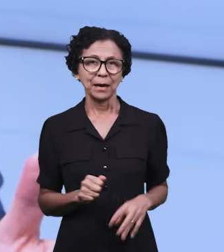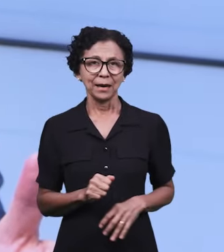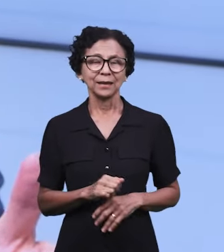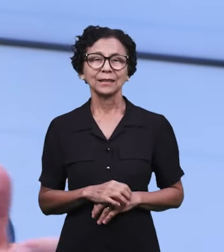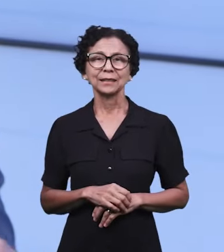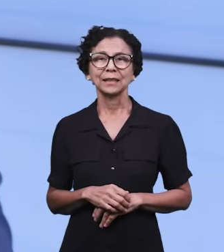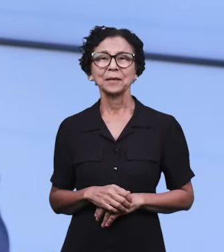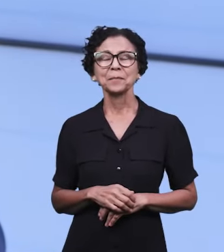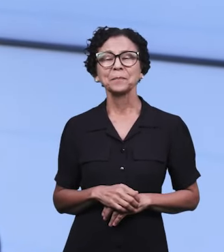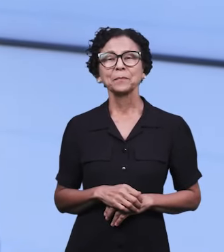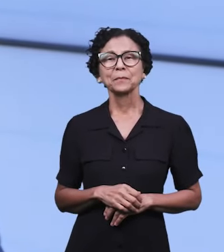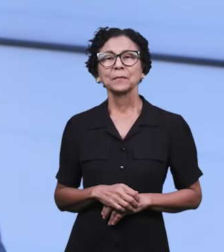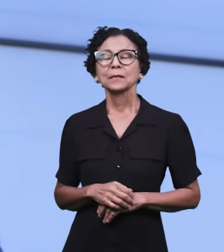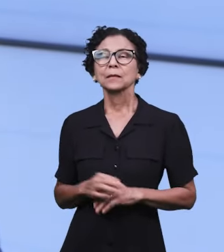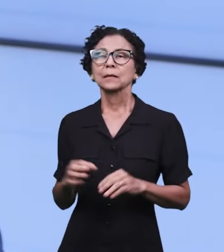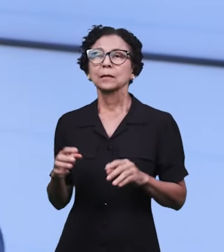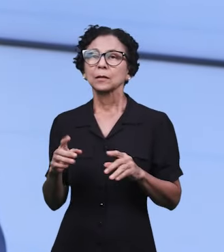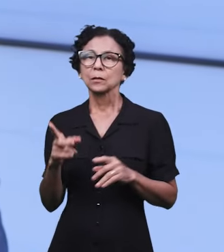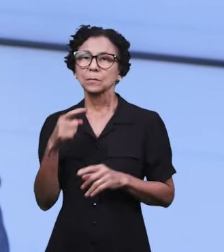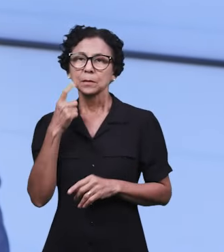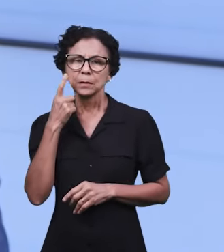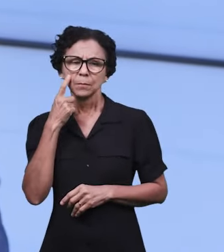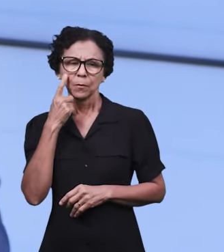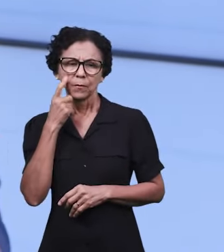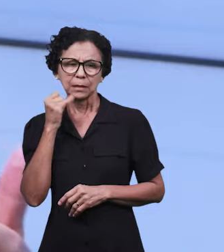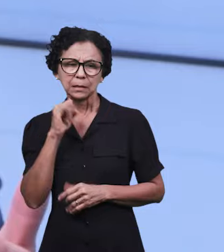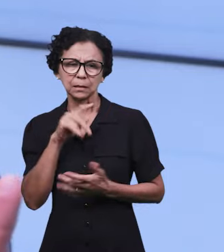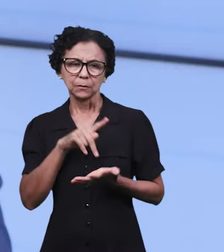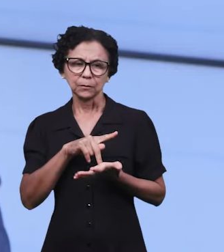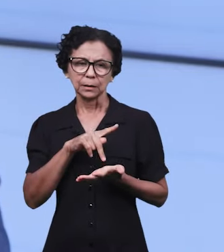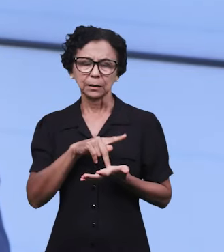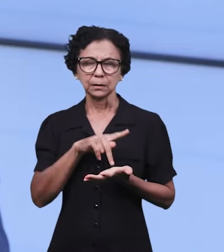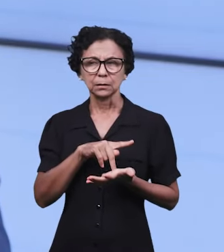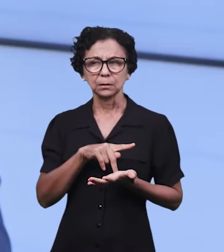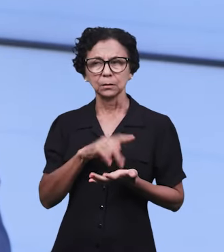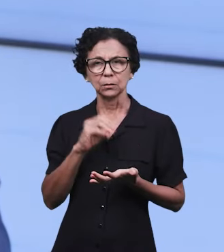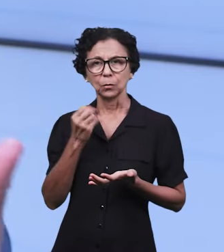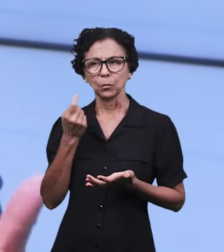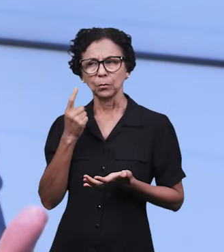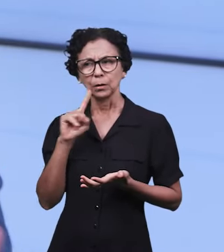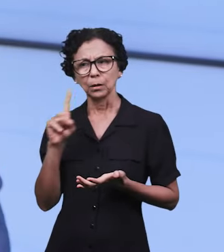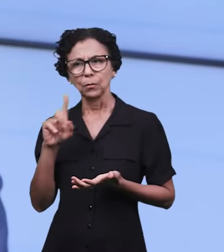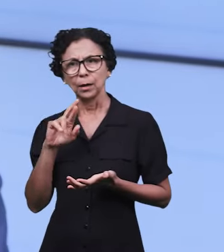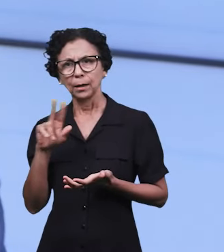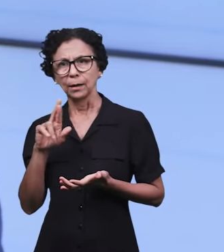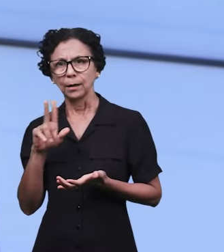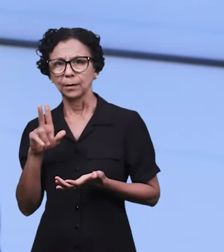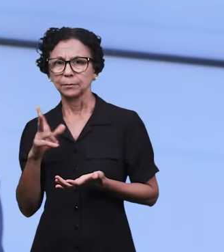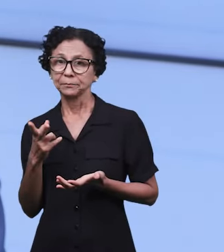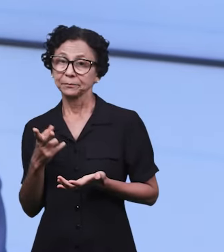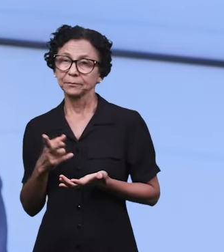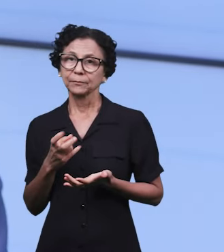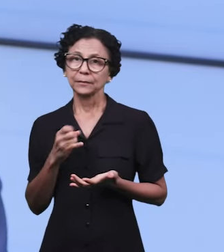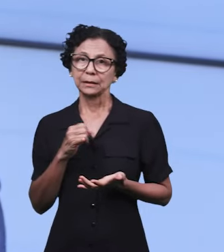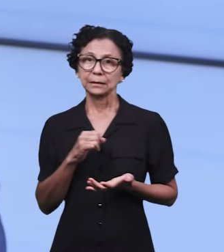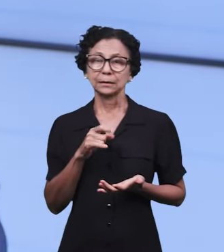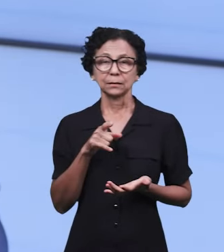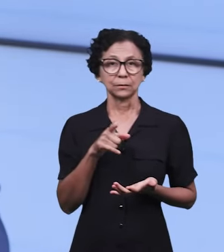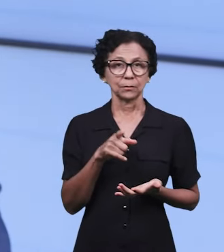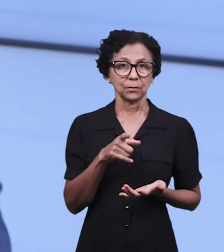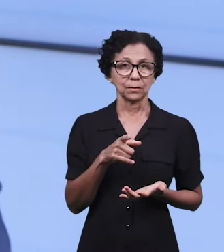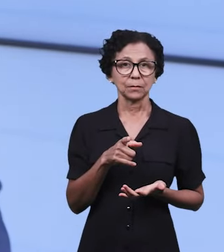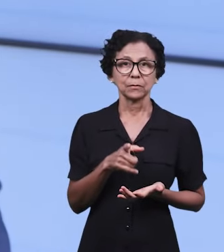dizia então nós precisamos conferir se um fato é verdadeiro ou se um fato não é verdadeiro Esse é um grande cuidado